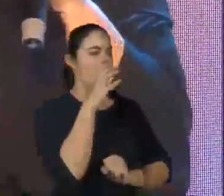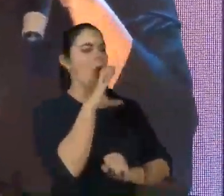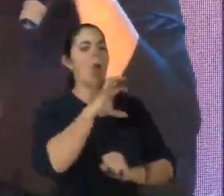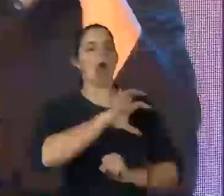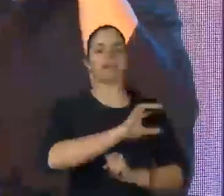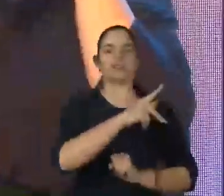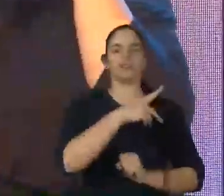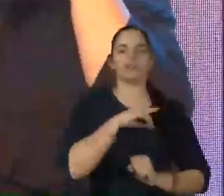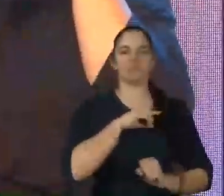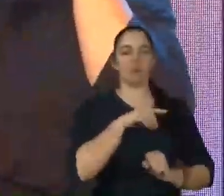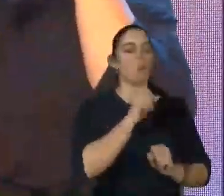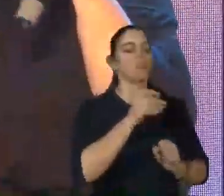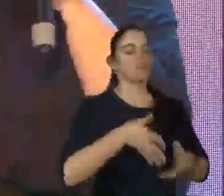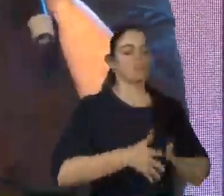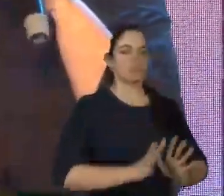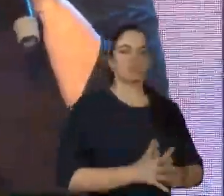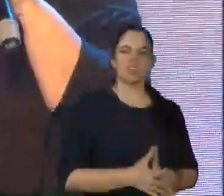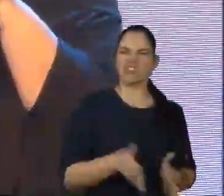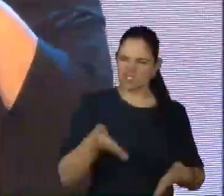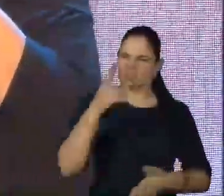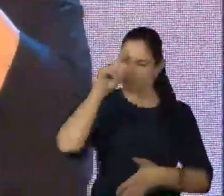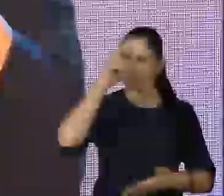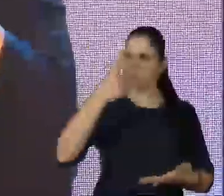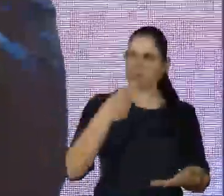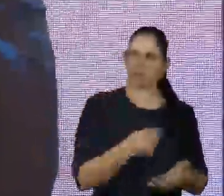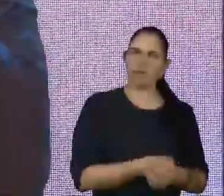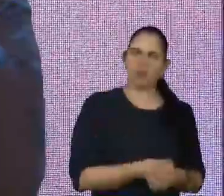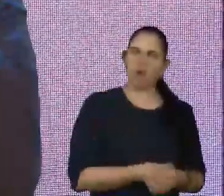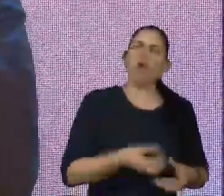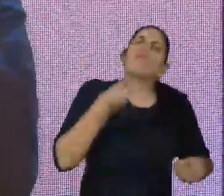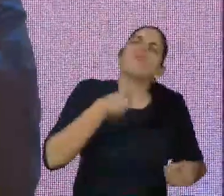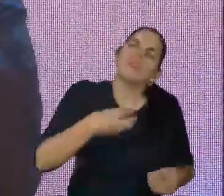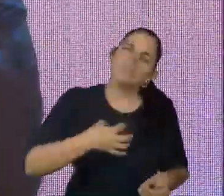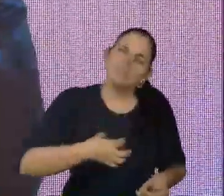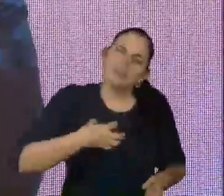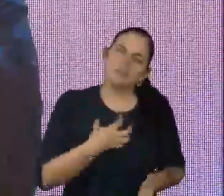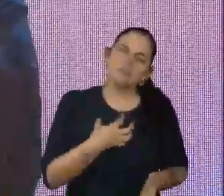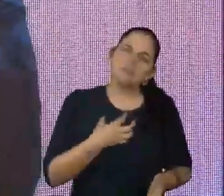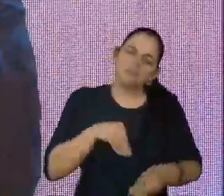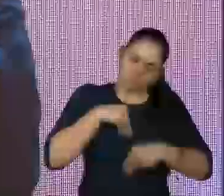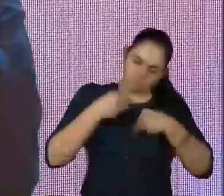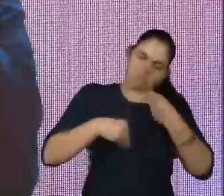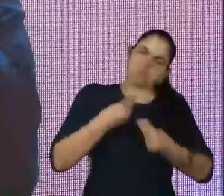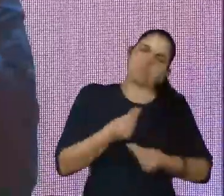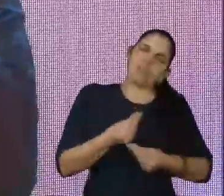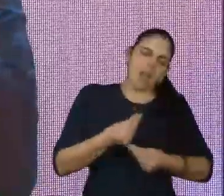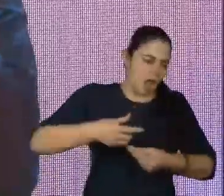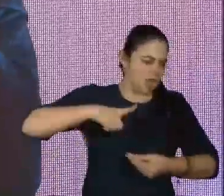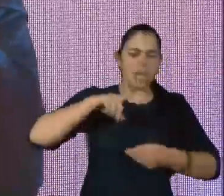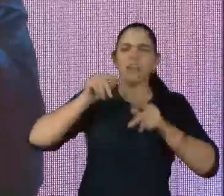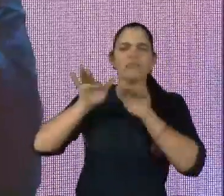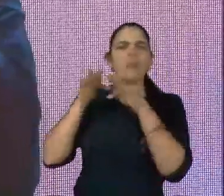que eles nasceram? Vocês já pensaram? O que será que eles sentem? E as famílias que perderam